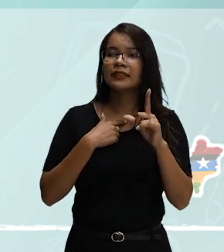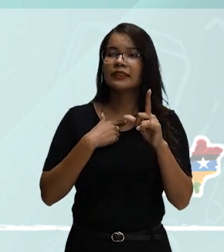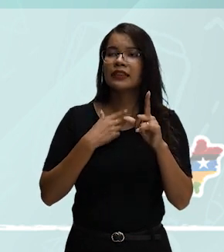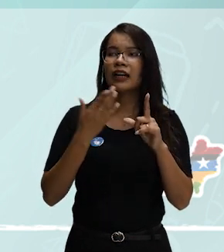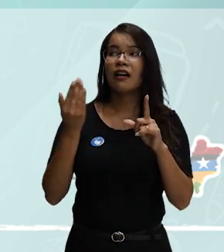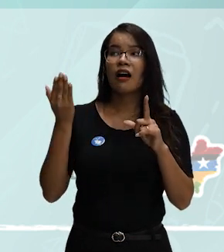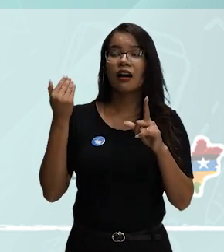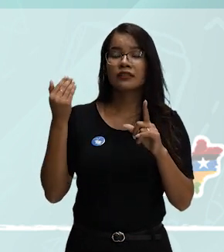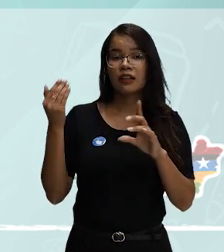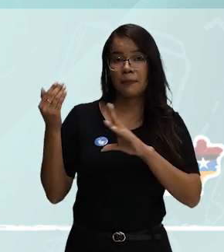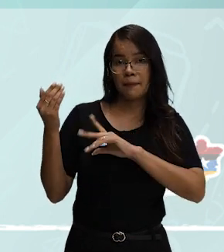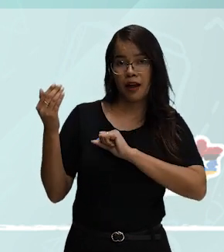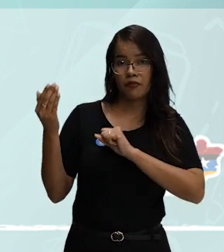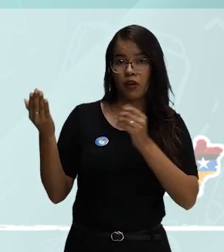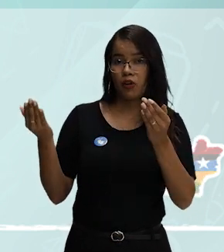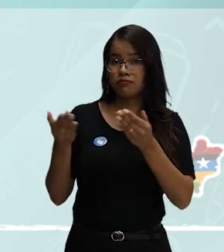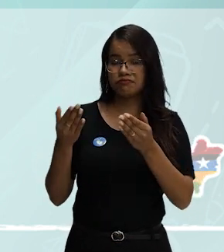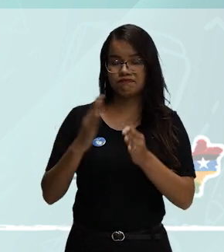ama mais.